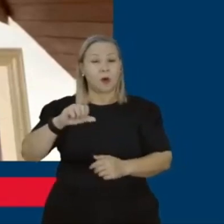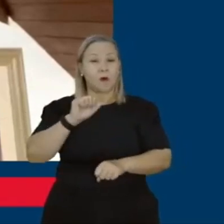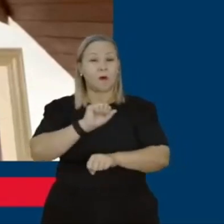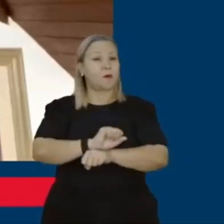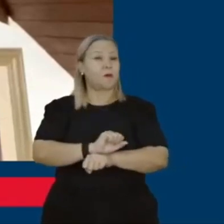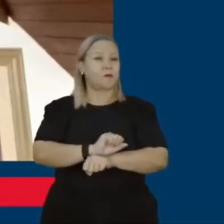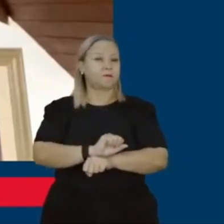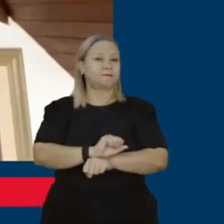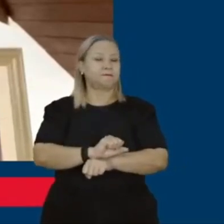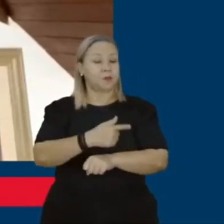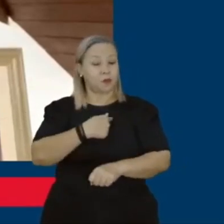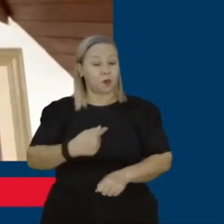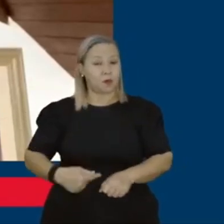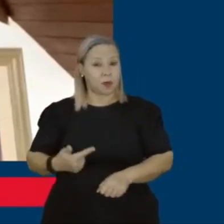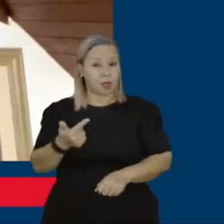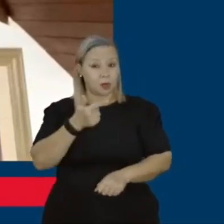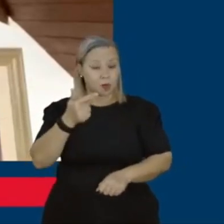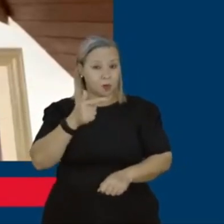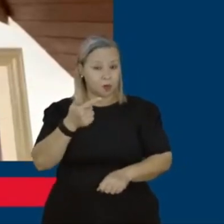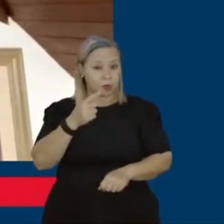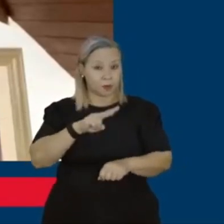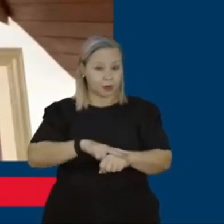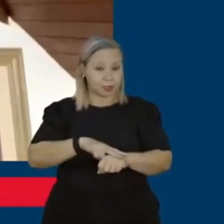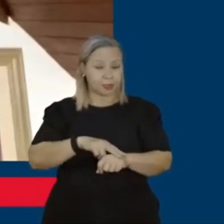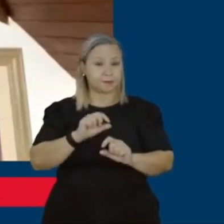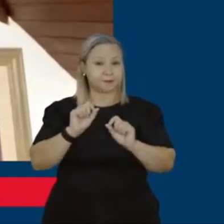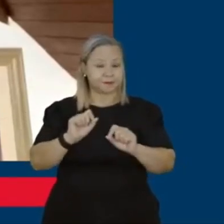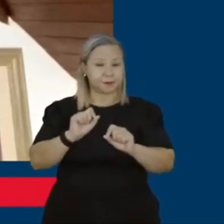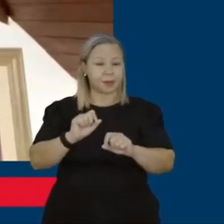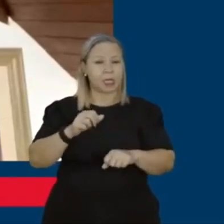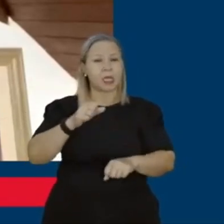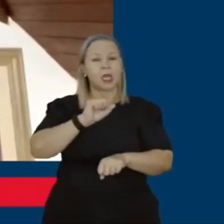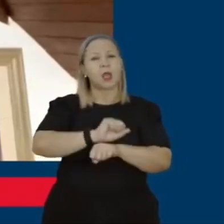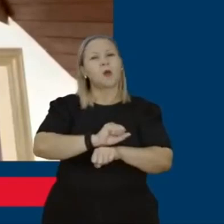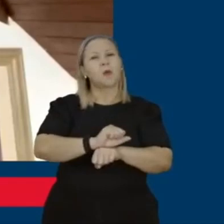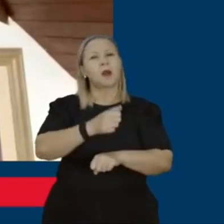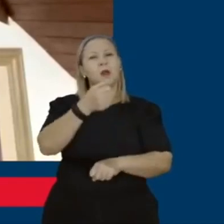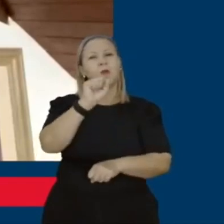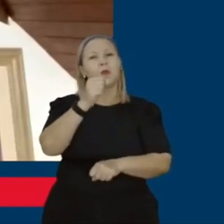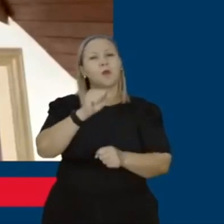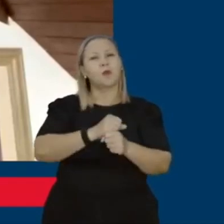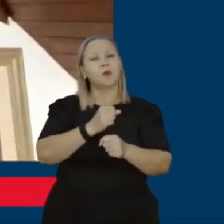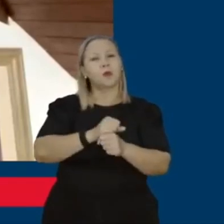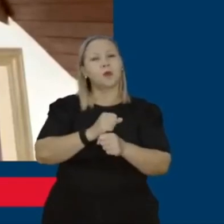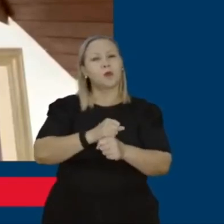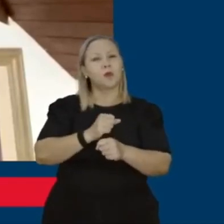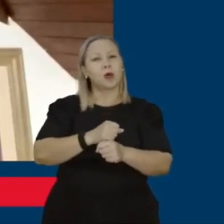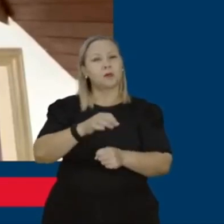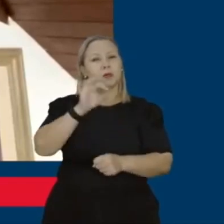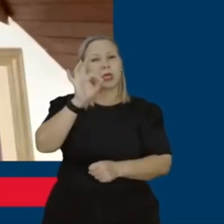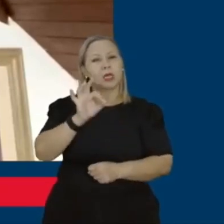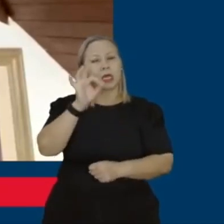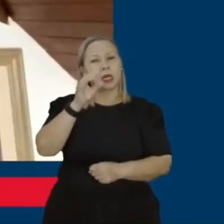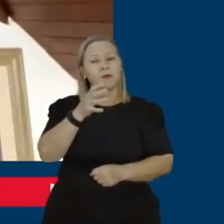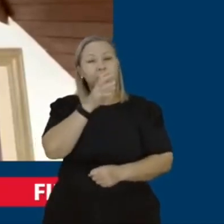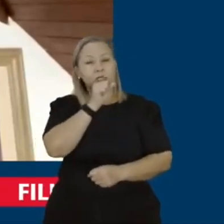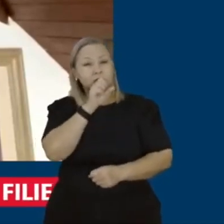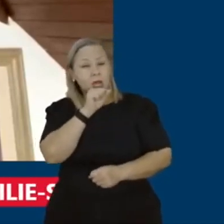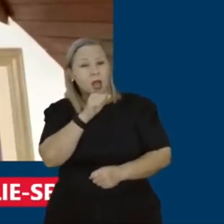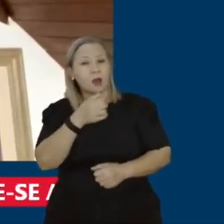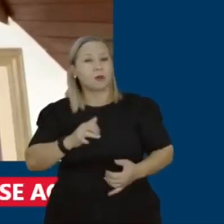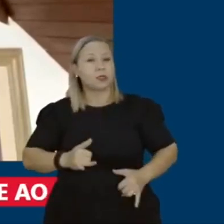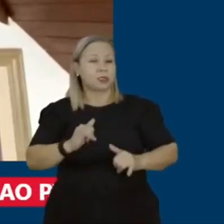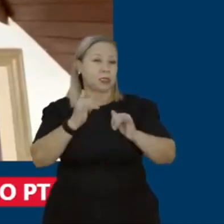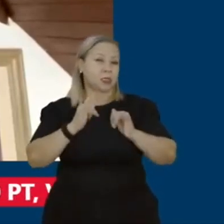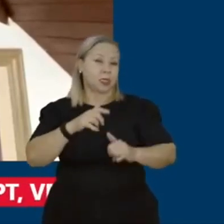fui governador 2 vezes em seguida, eu congelei por 8 anos as tarifas de água e de energia elétrica, com o preço